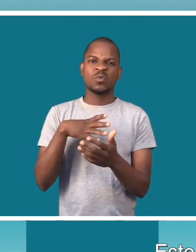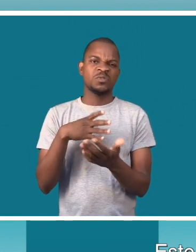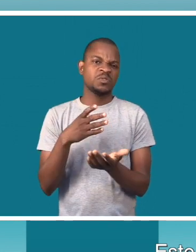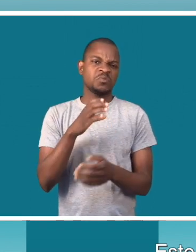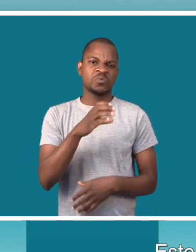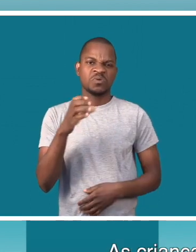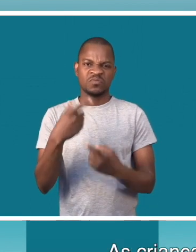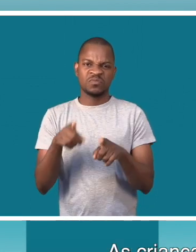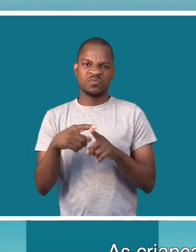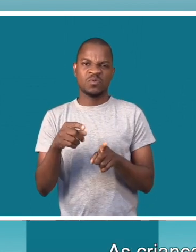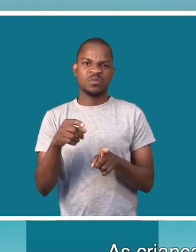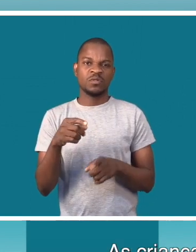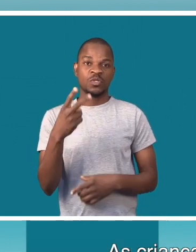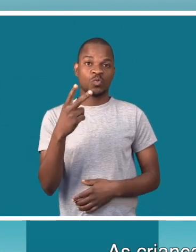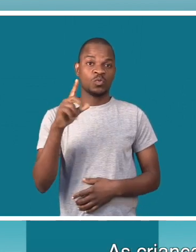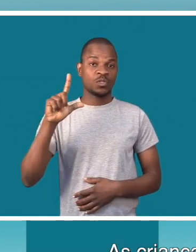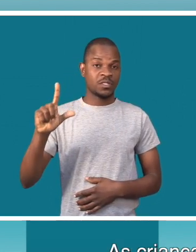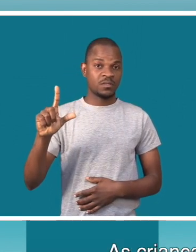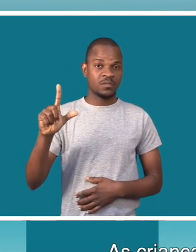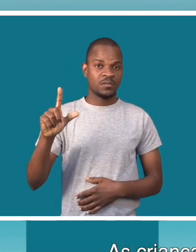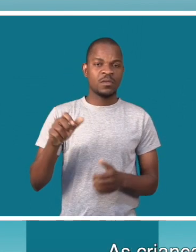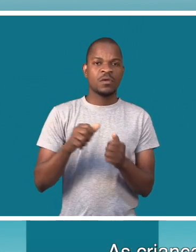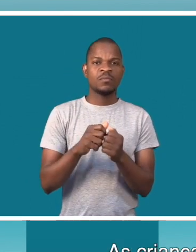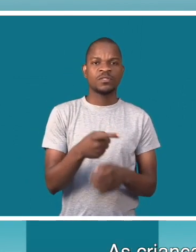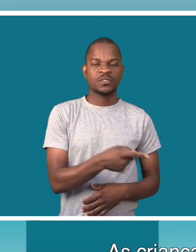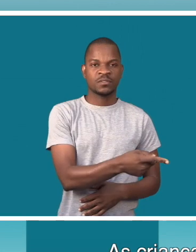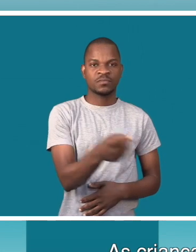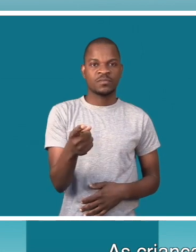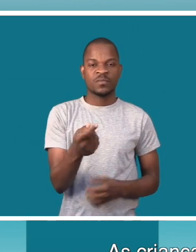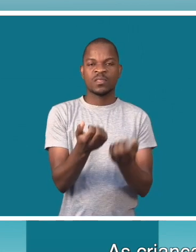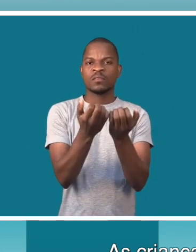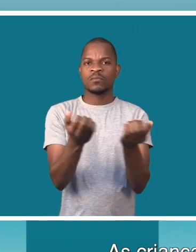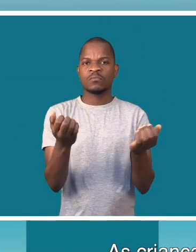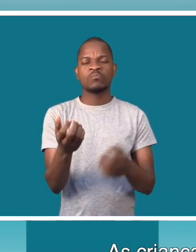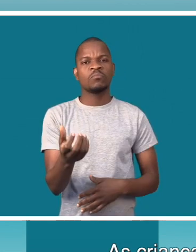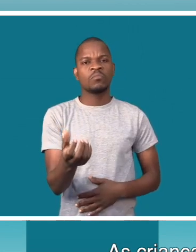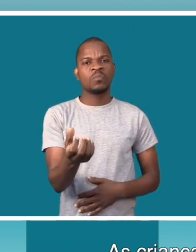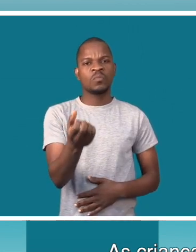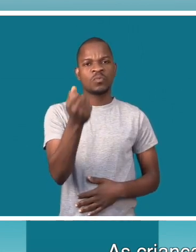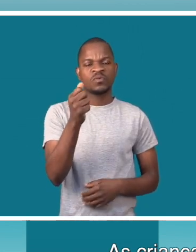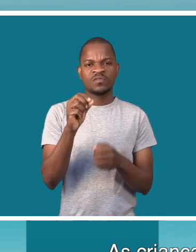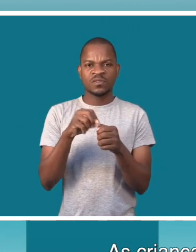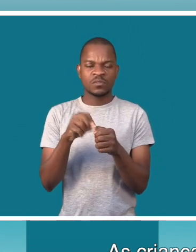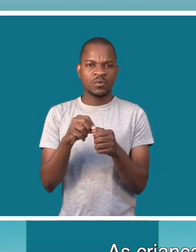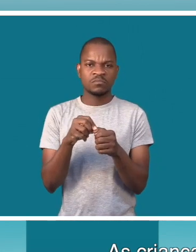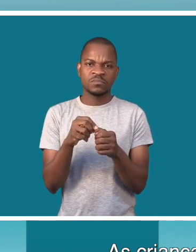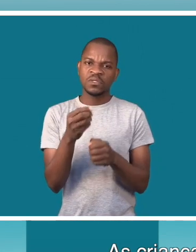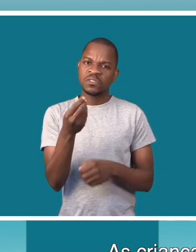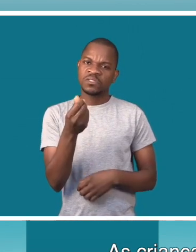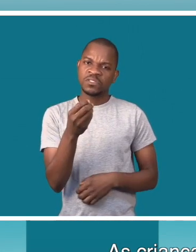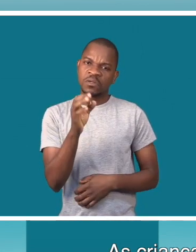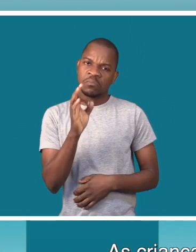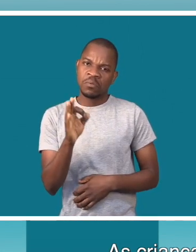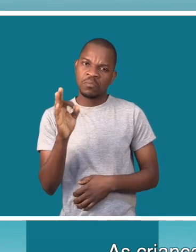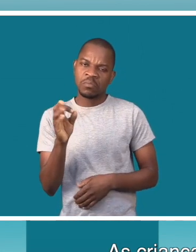2 litros. Está aqui o mealheiro. As crianças podem fazer uma pequena poupança,